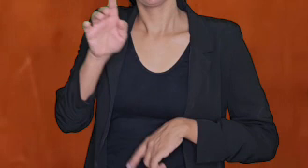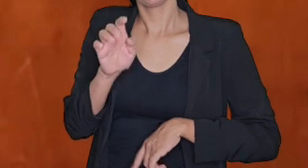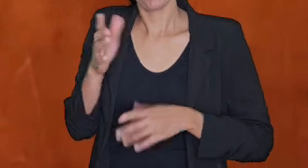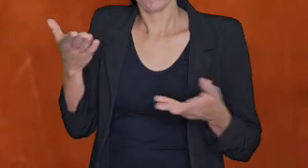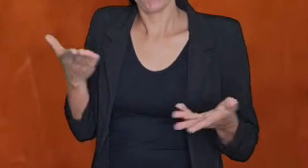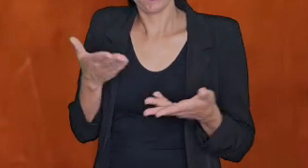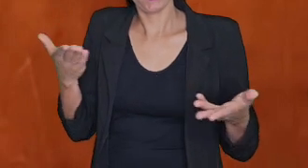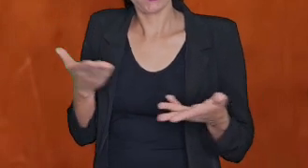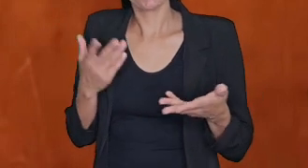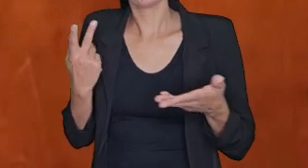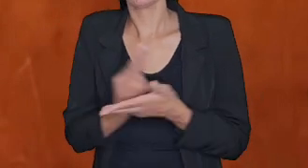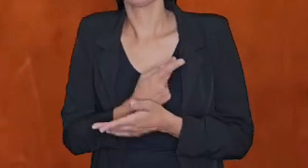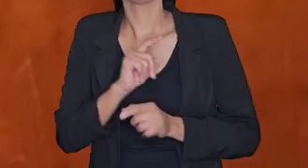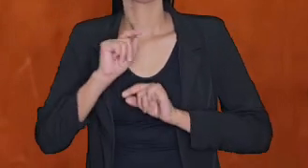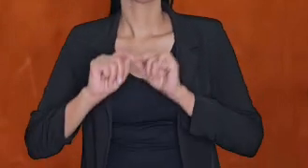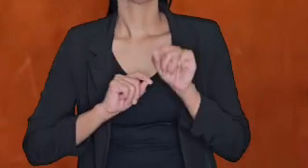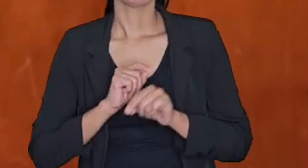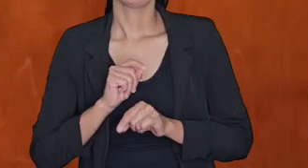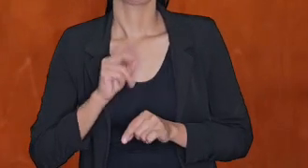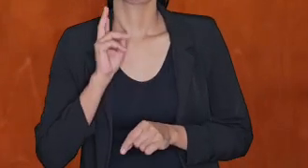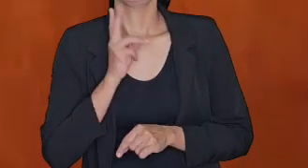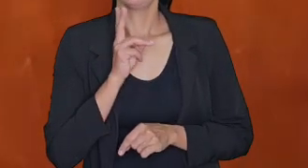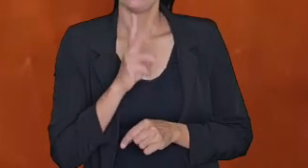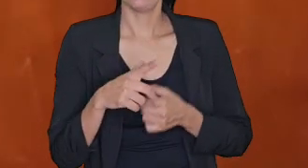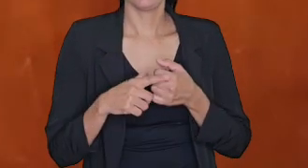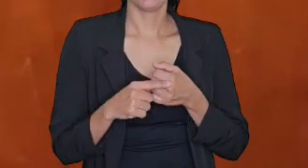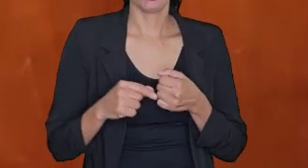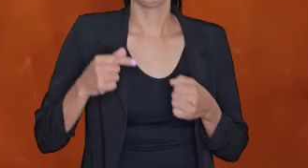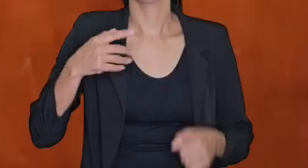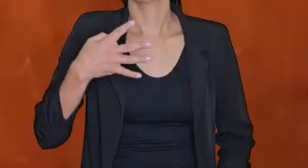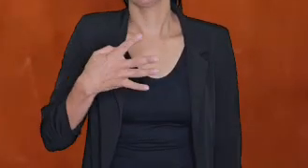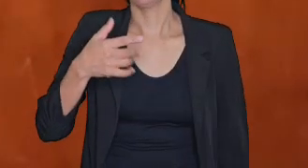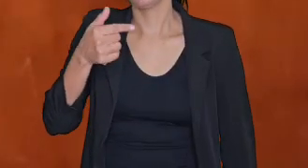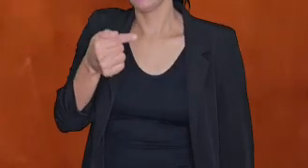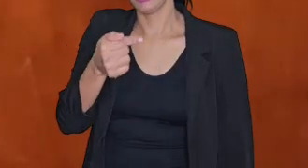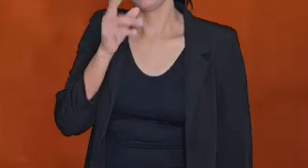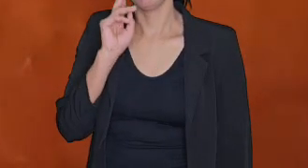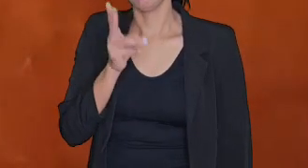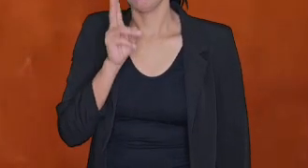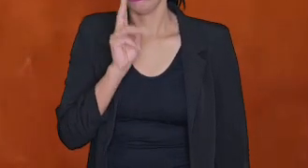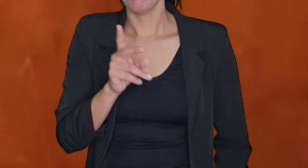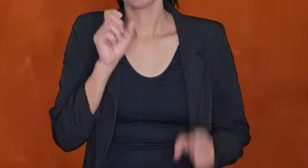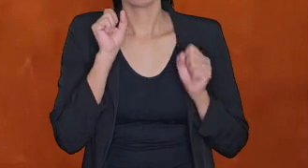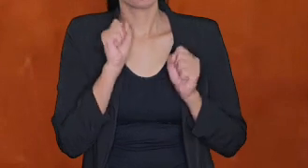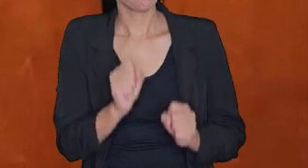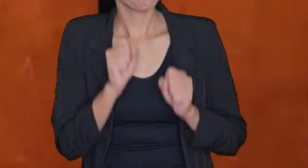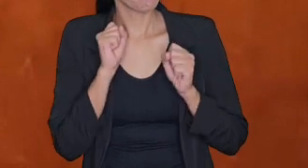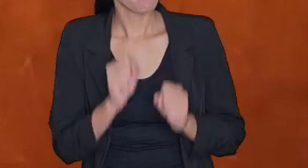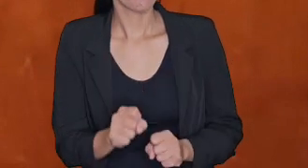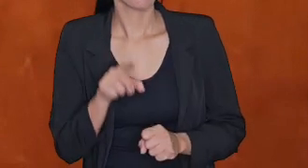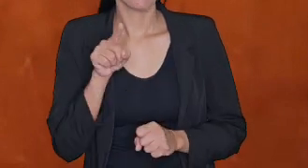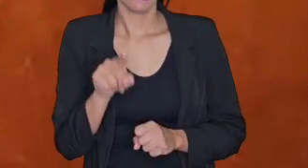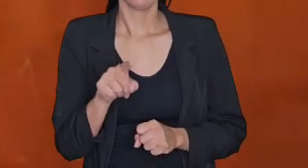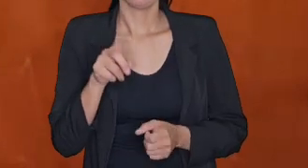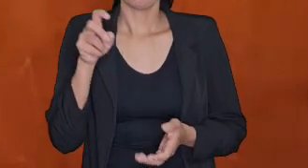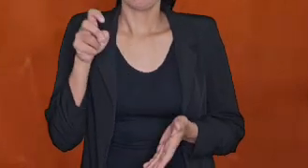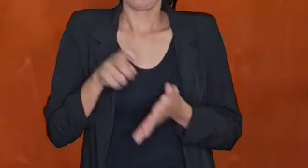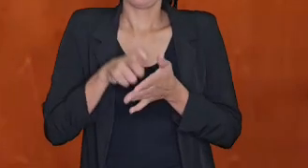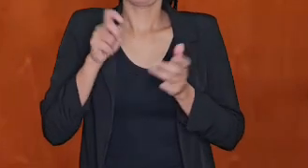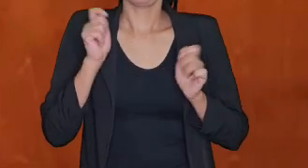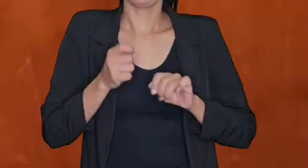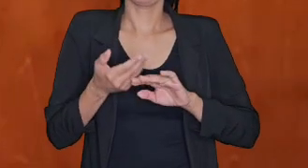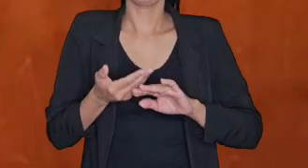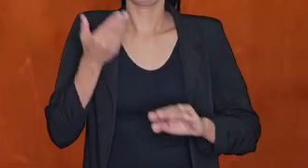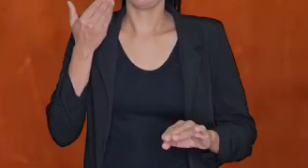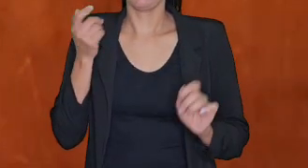sobre o tema, só que o estado da arte hoje é de que vigora o artigo 47 e